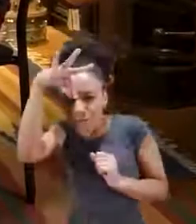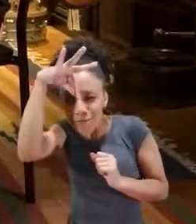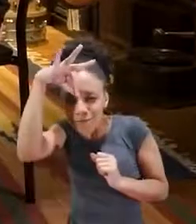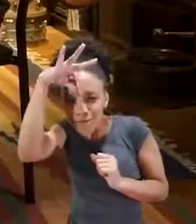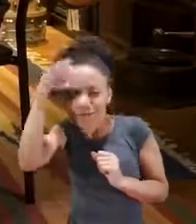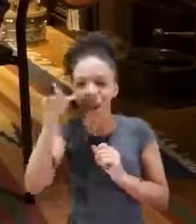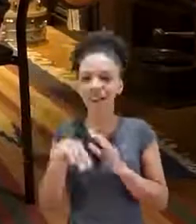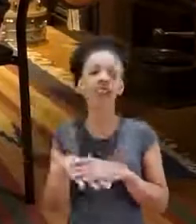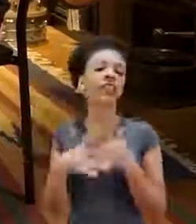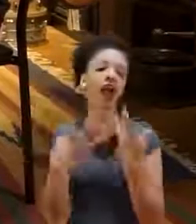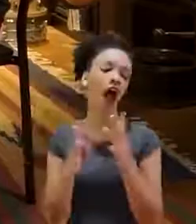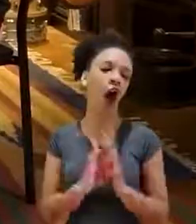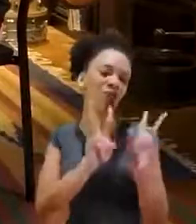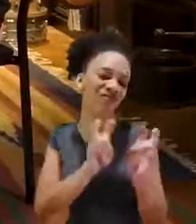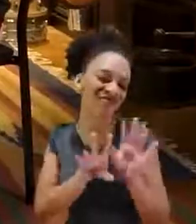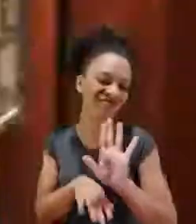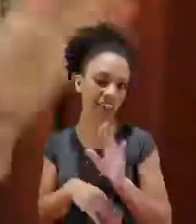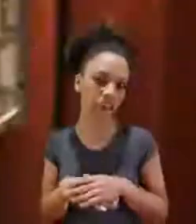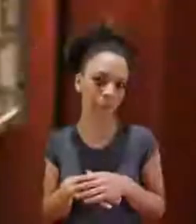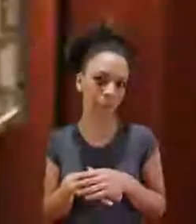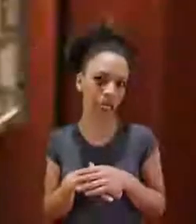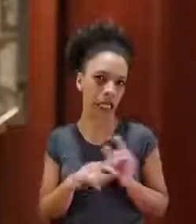lá você